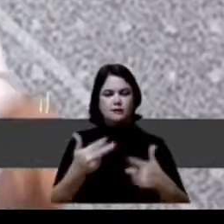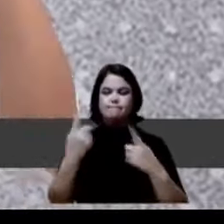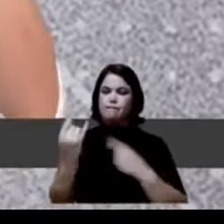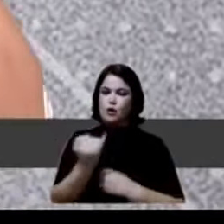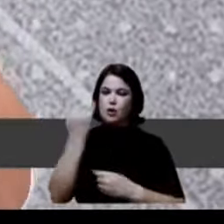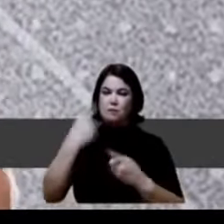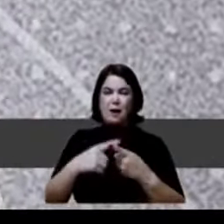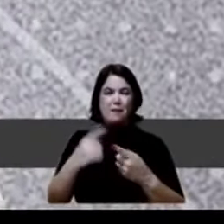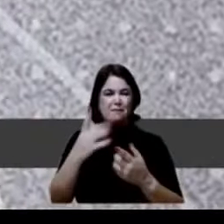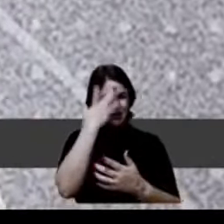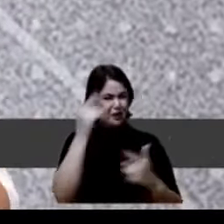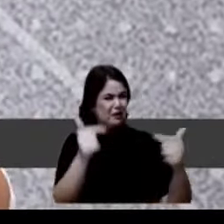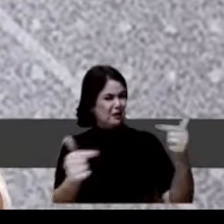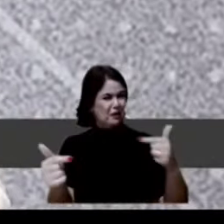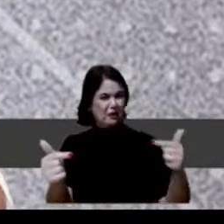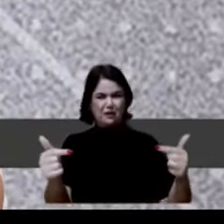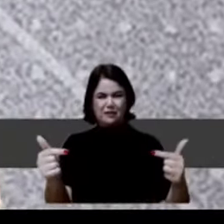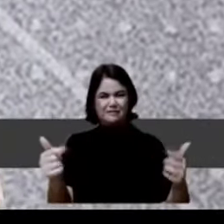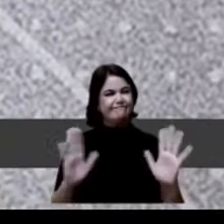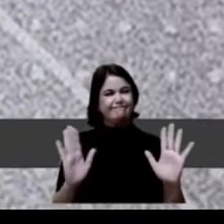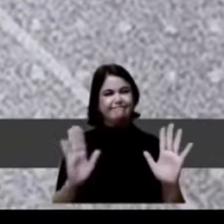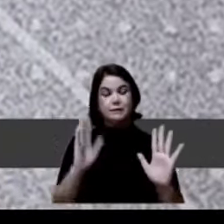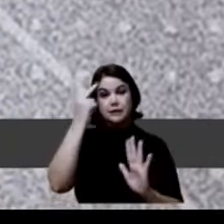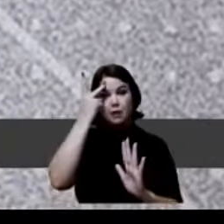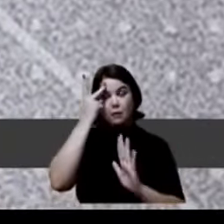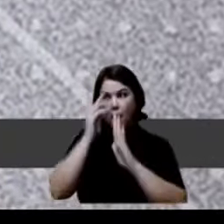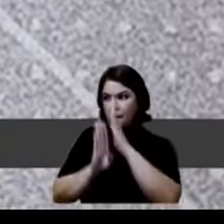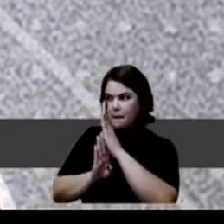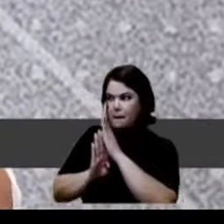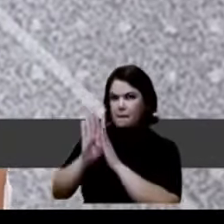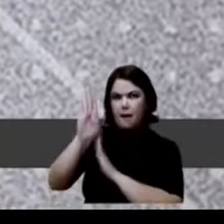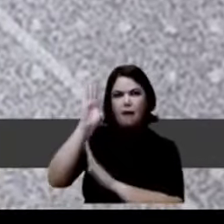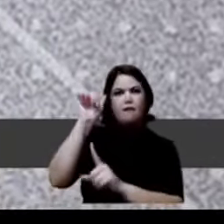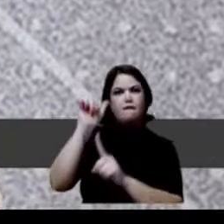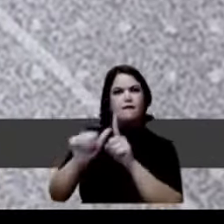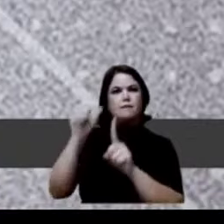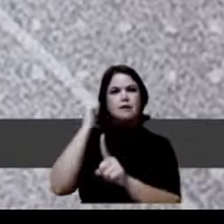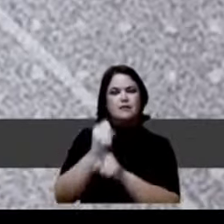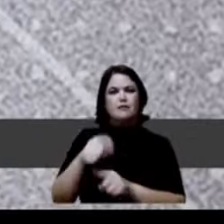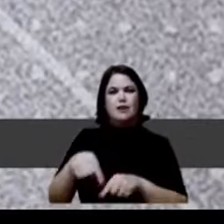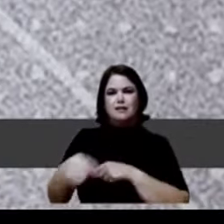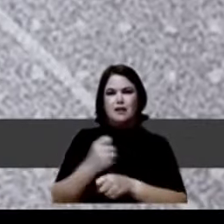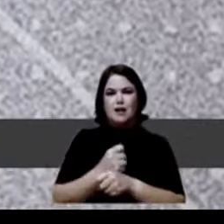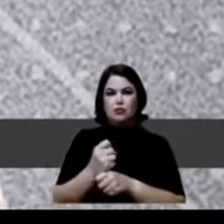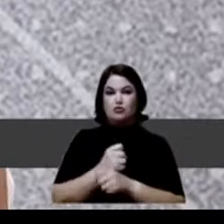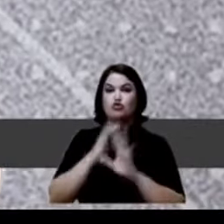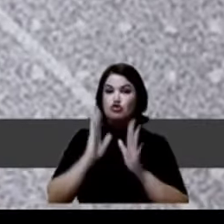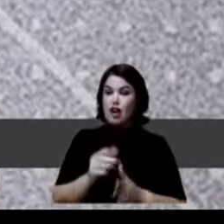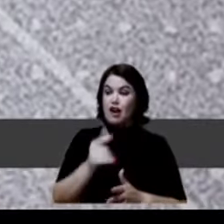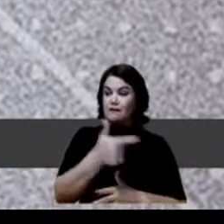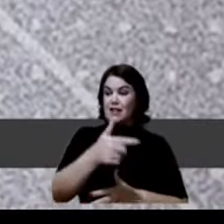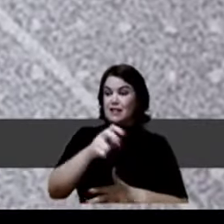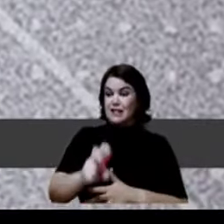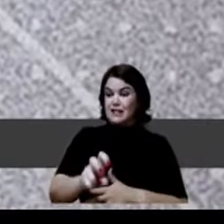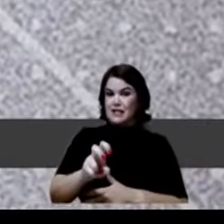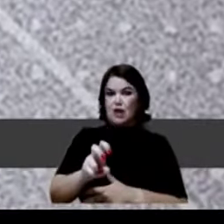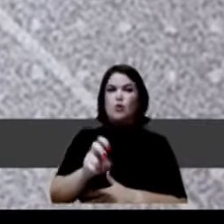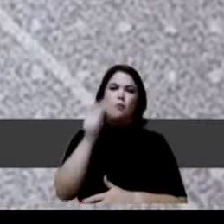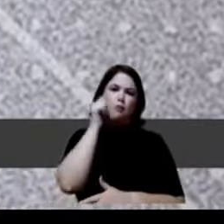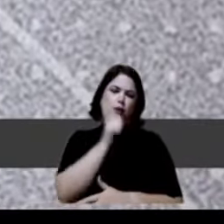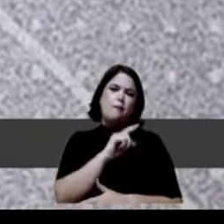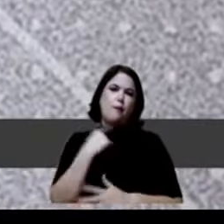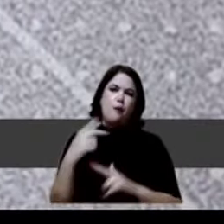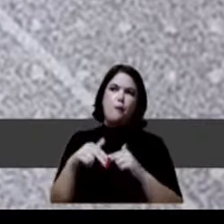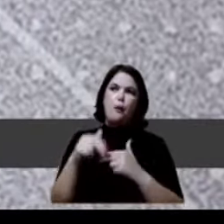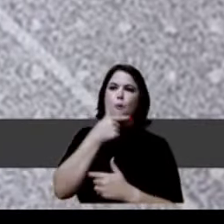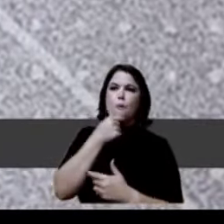bem, porque assim, é uma palhaçada que o Marcelo está fazendo. De feminicídio nesse ano. Já foram 25 feminicídios. E tem uma acusação, sim,